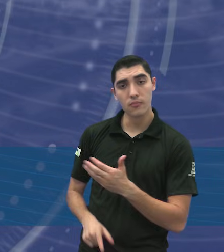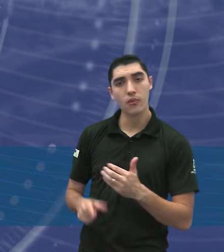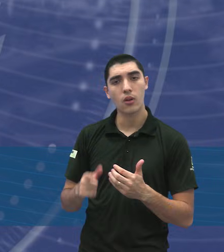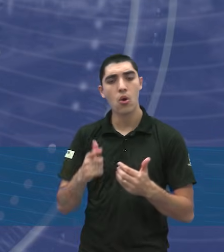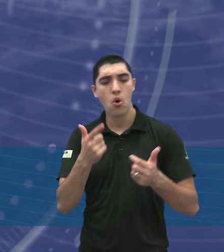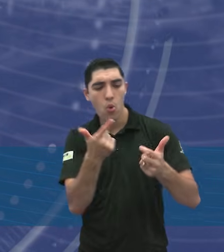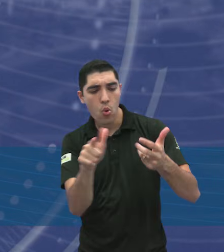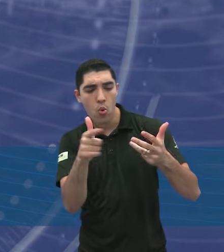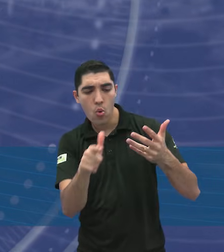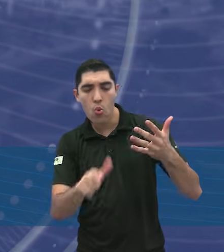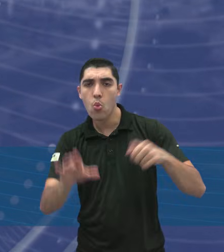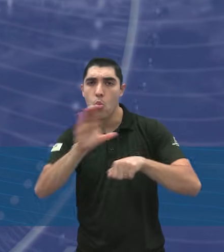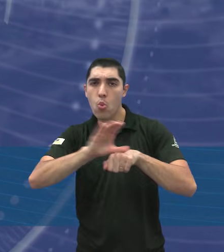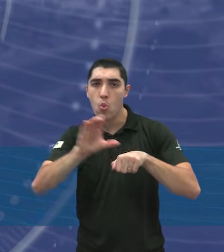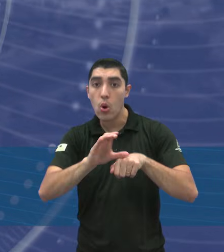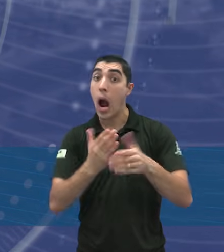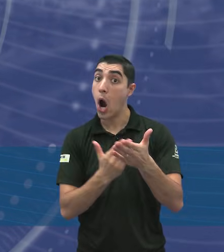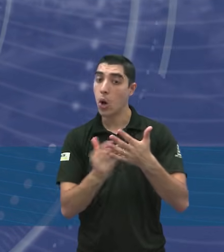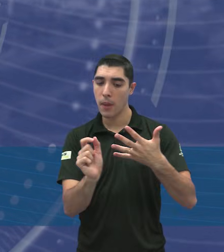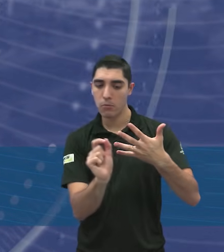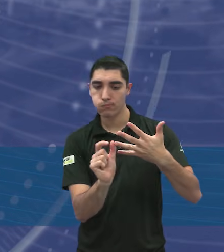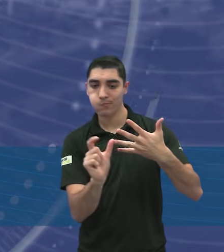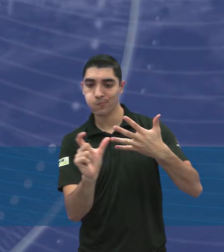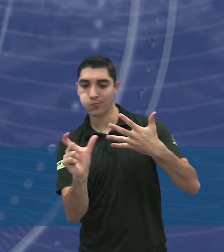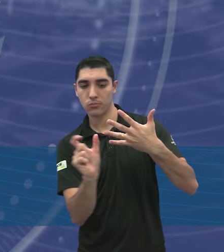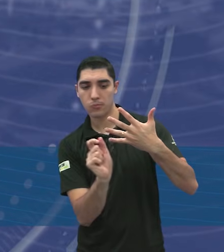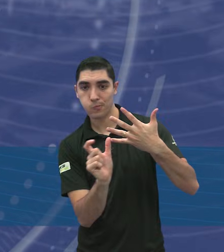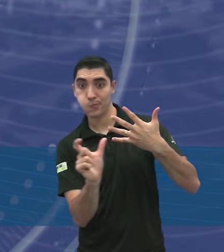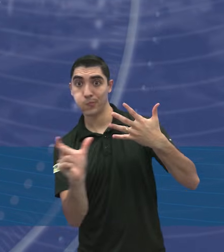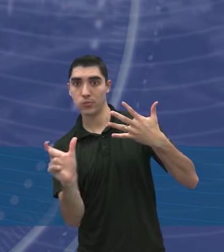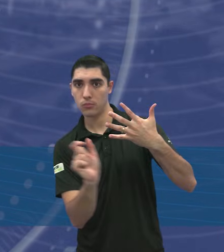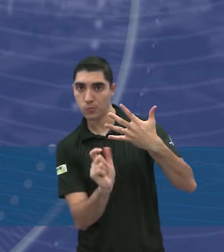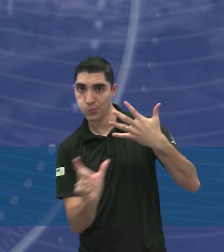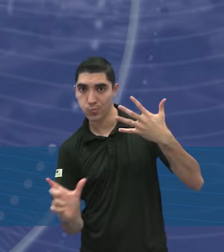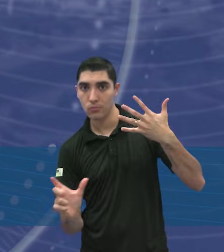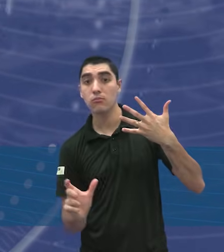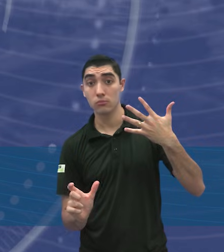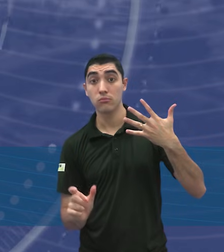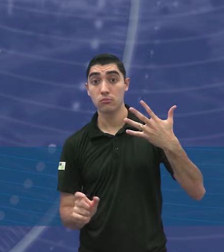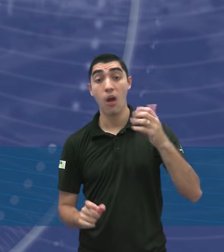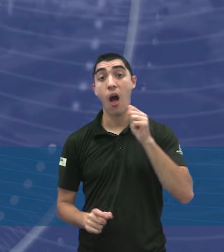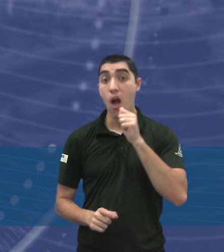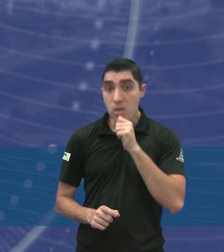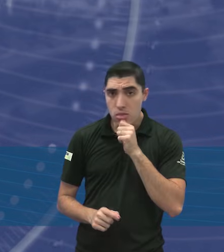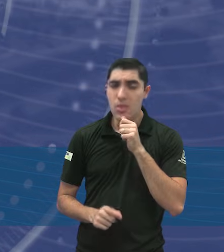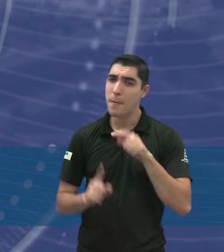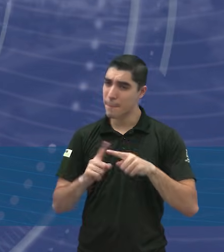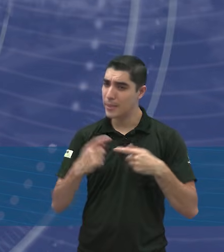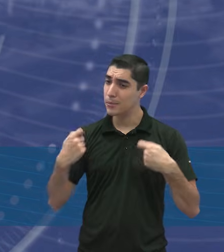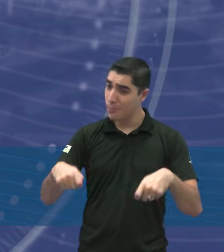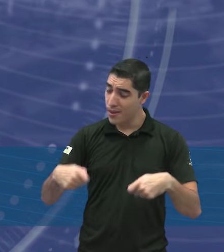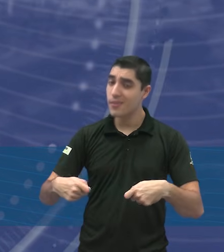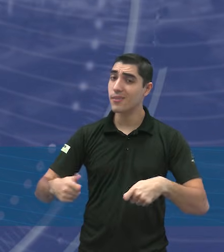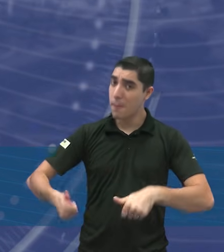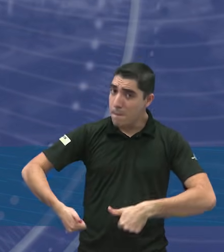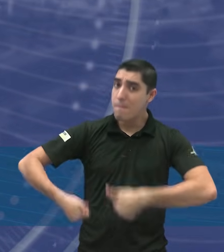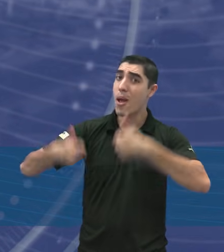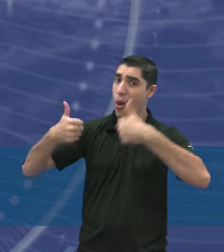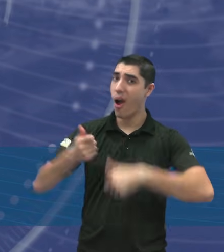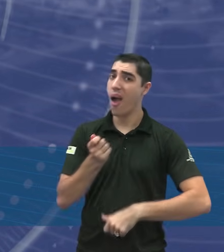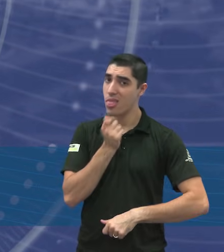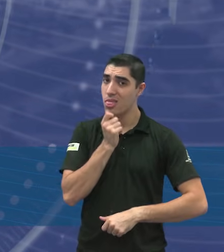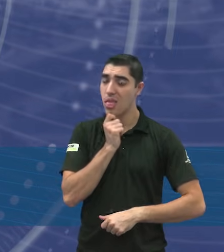outras áreas, os números começam a crescer, mesmo que ainda, né, estejam longe de ser